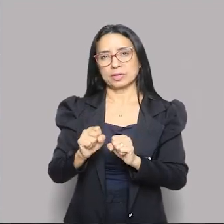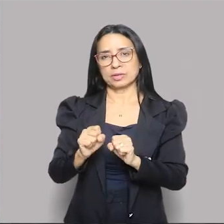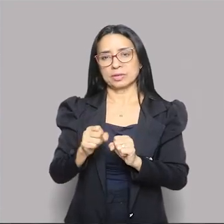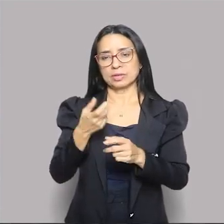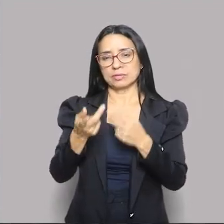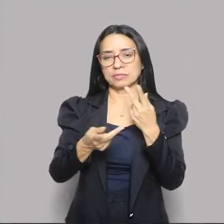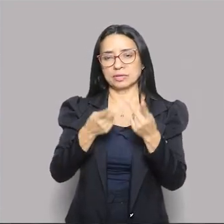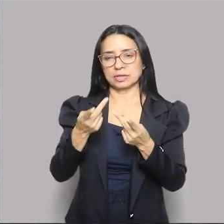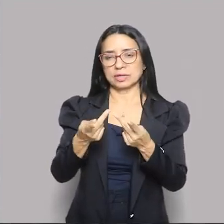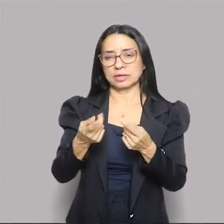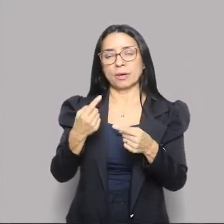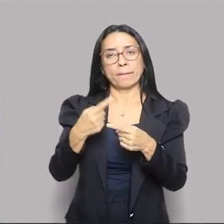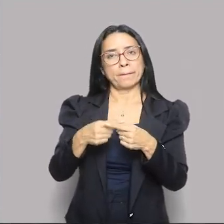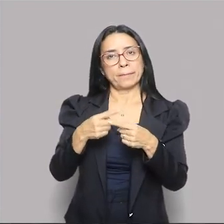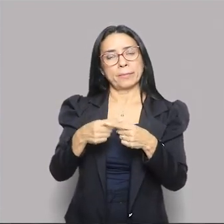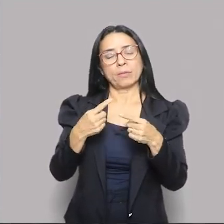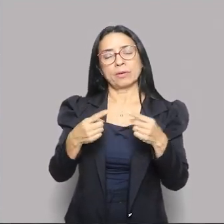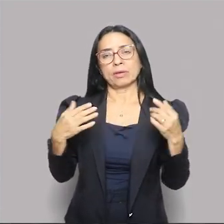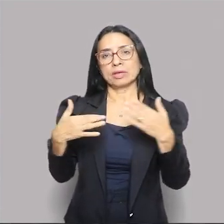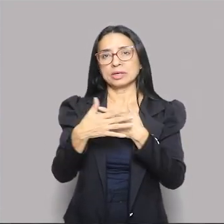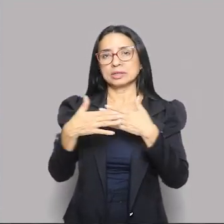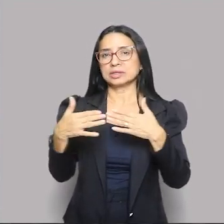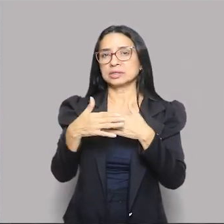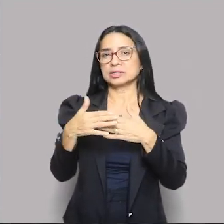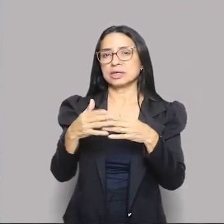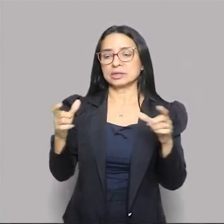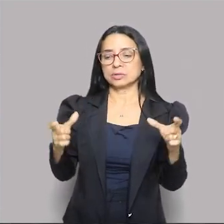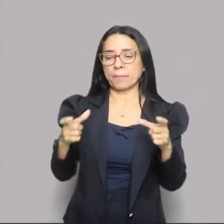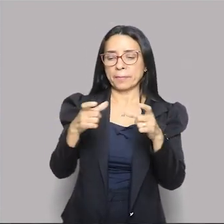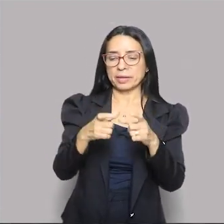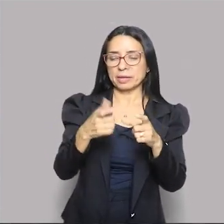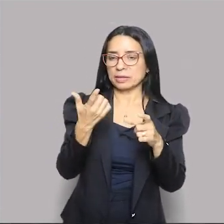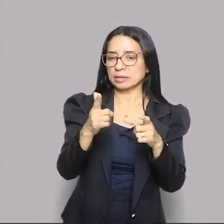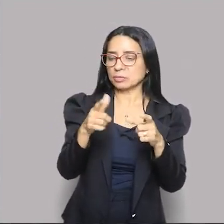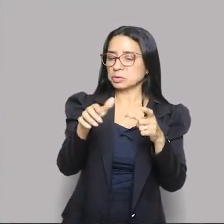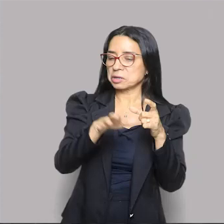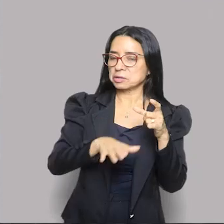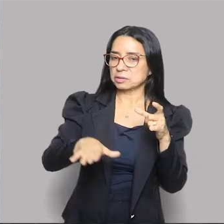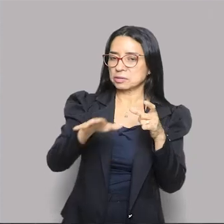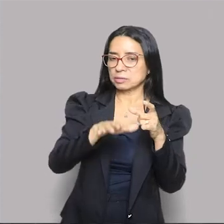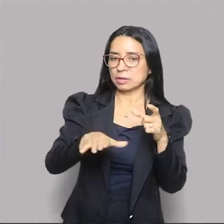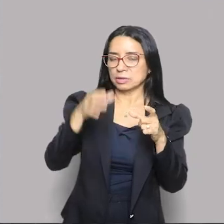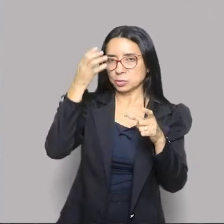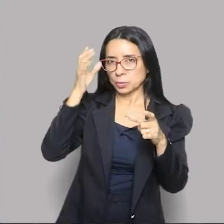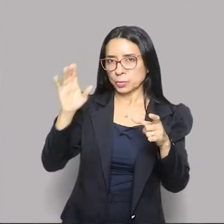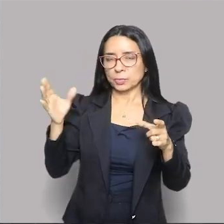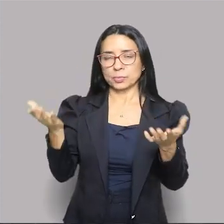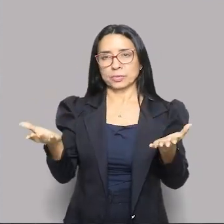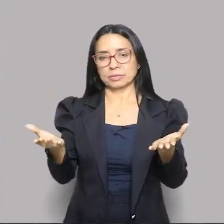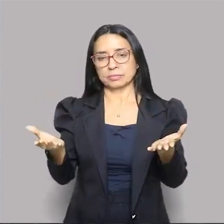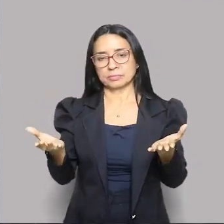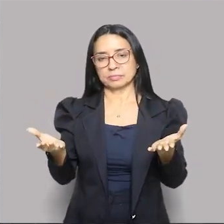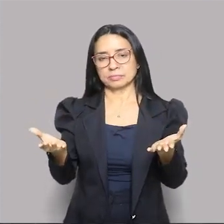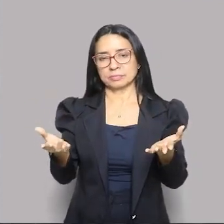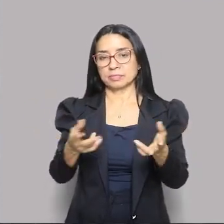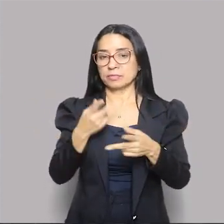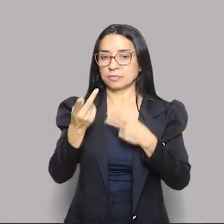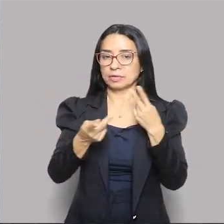Por que essas cidades pequenas não contam com esses espaços? Por que será? Será que esse produtor vai dizer isso? Vamos